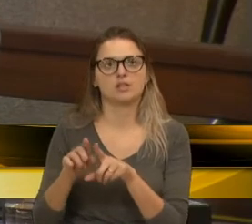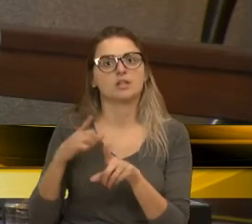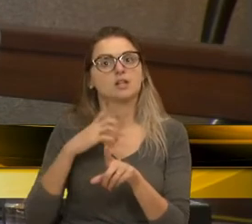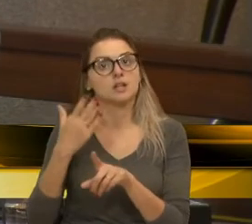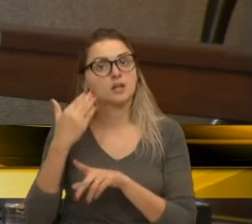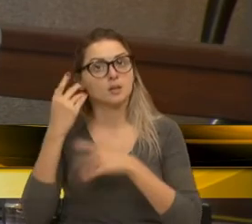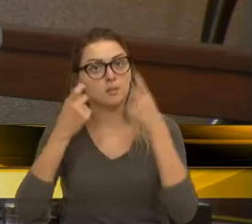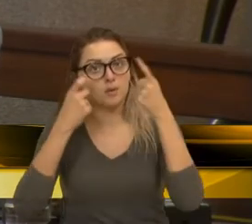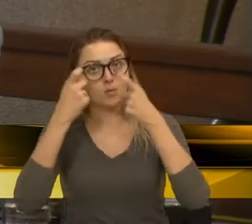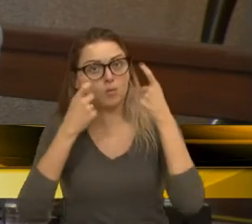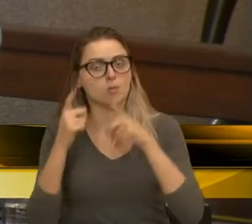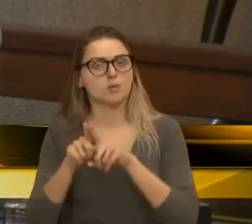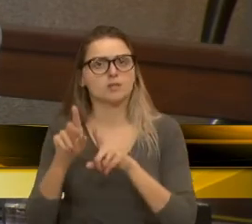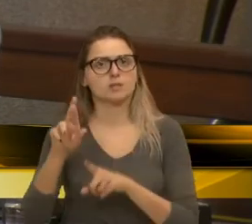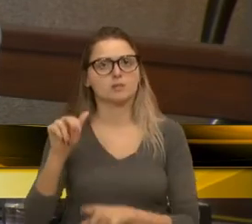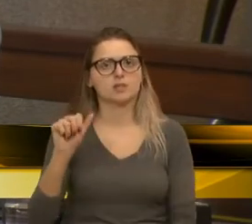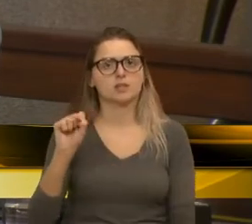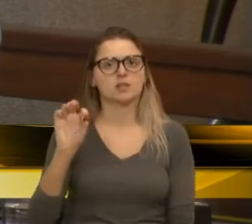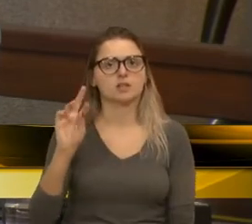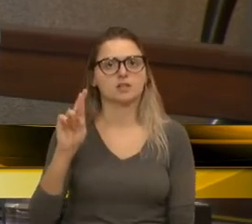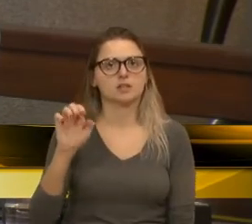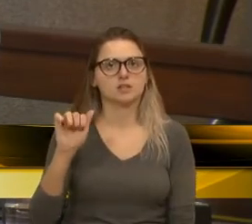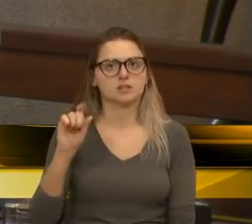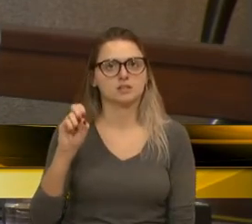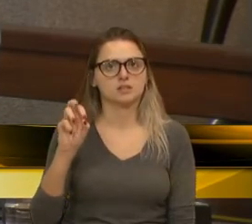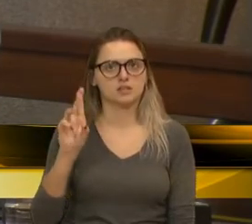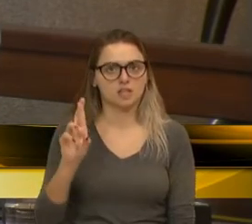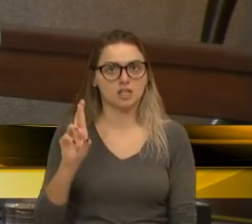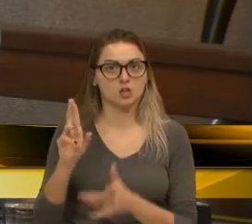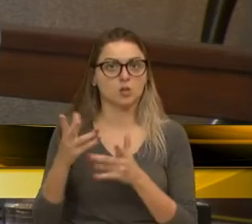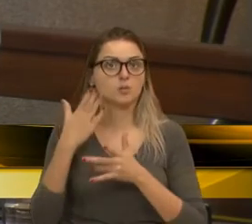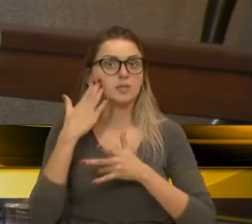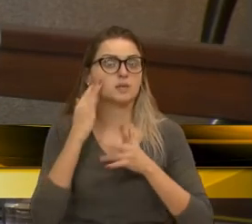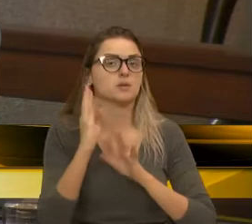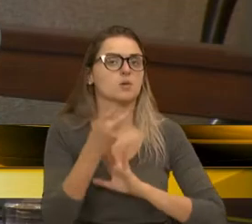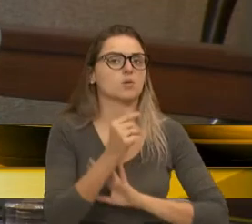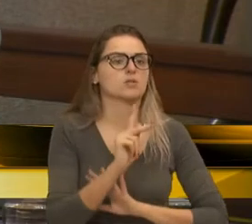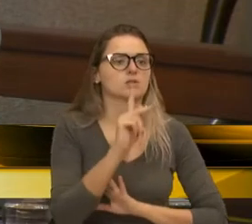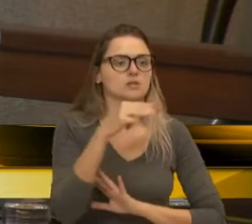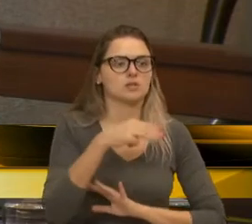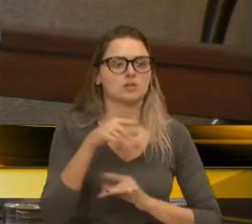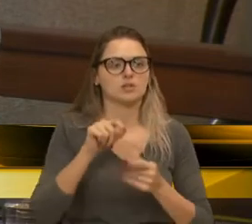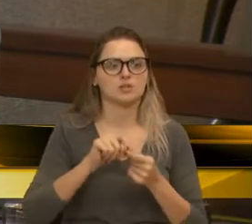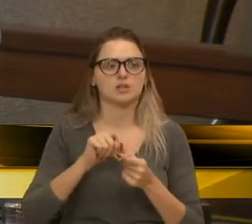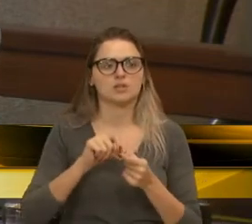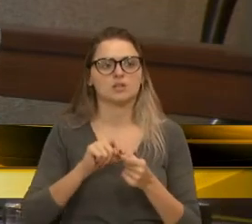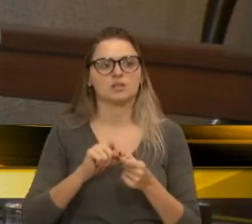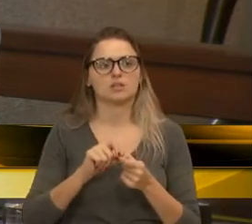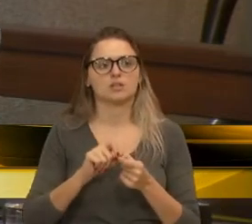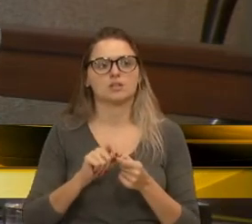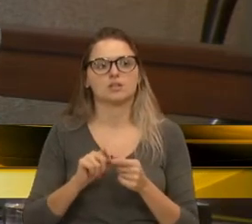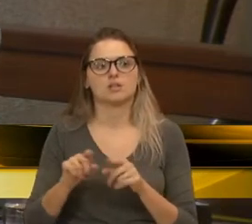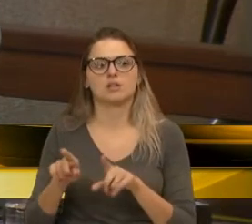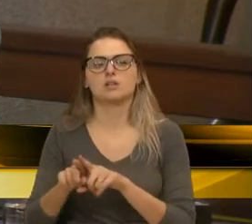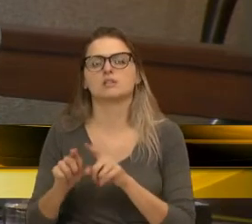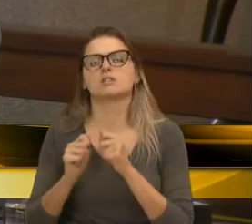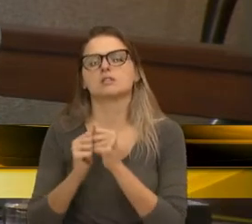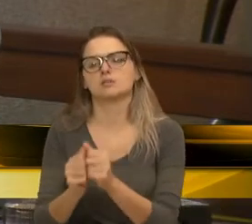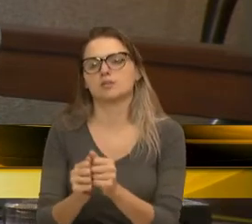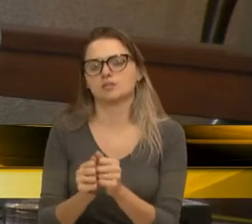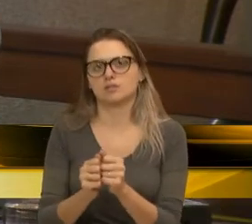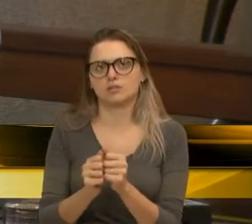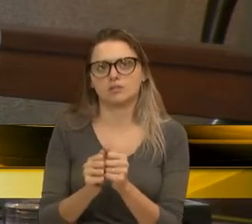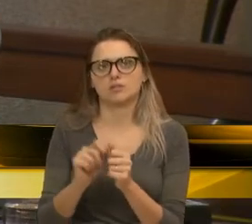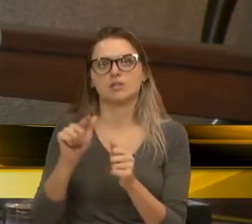preocupa muito. E corroboro com... Aliás, nos carros locados dos servidores tinham rastreador. Exatamente, foi uma determinação do